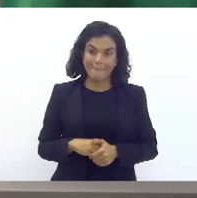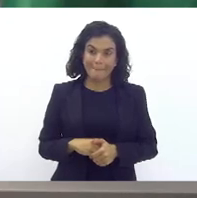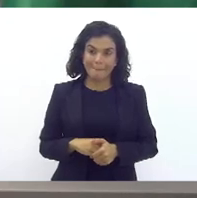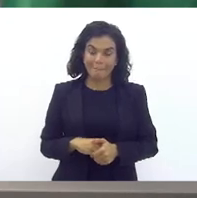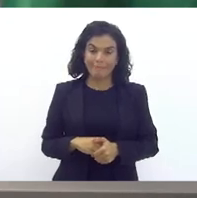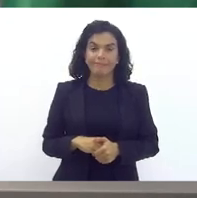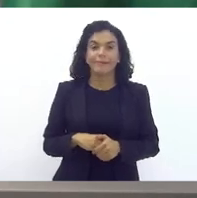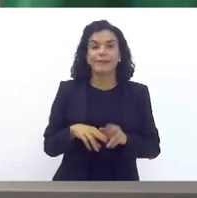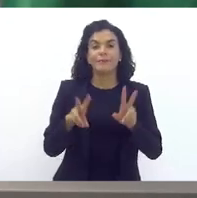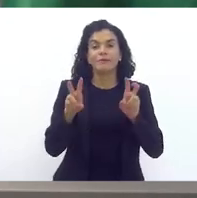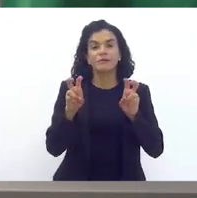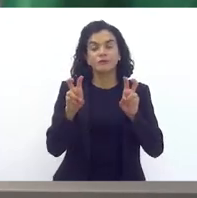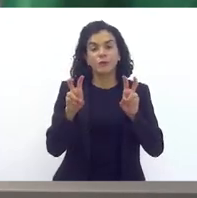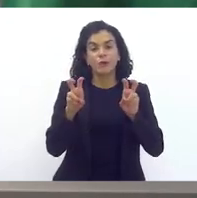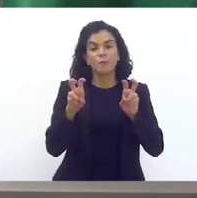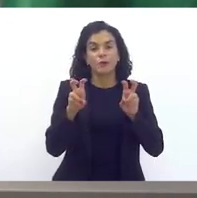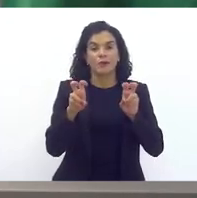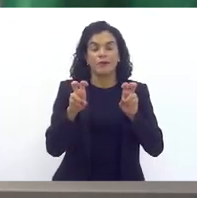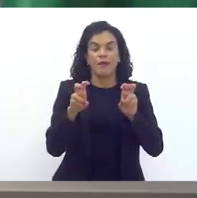as colocações do André,